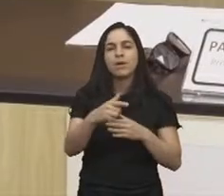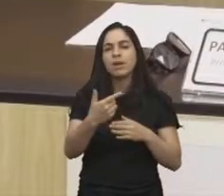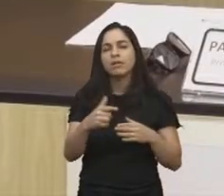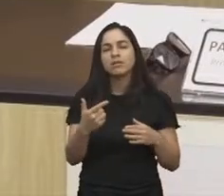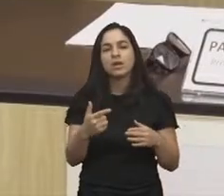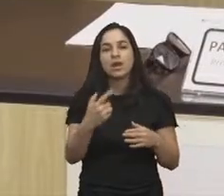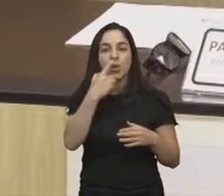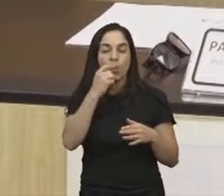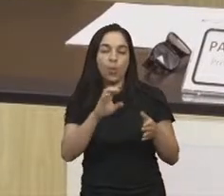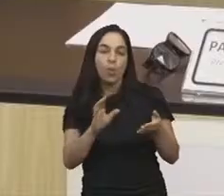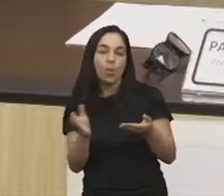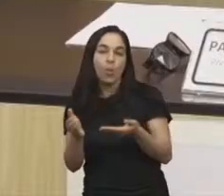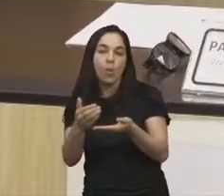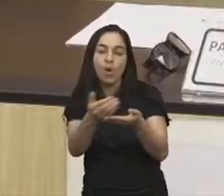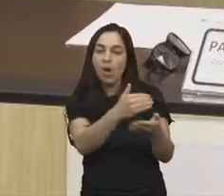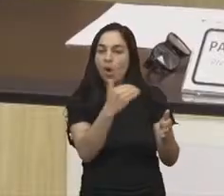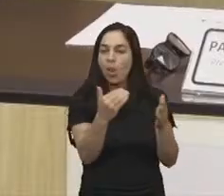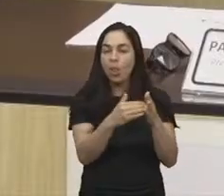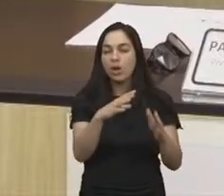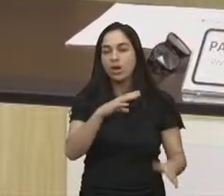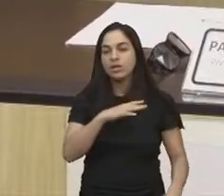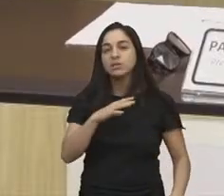toda a cidade. Quem pode responder?